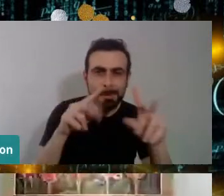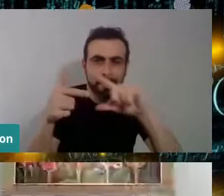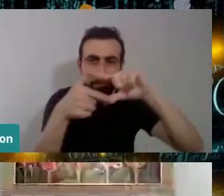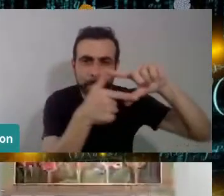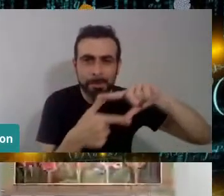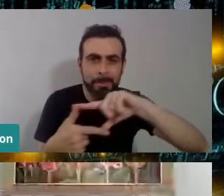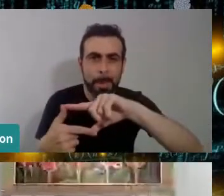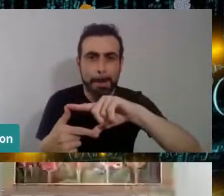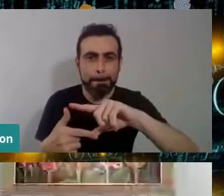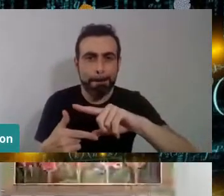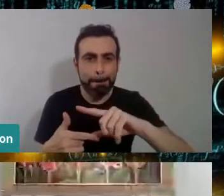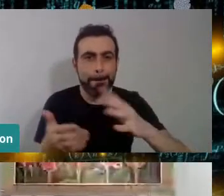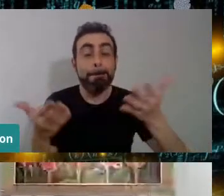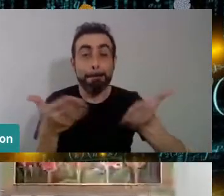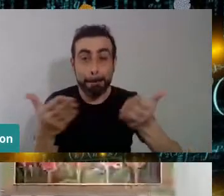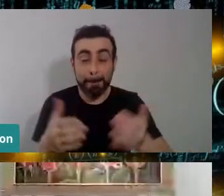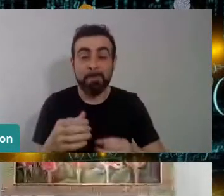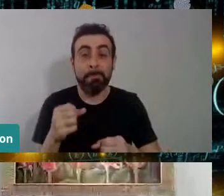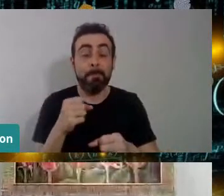Então, eu entrei por volta de